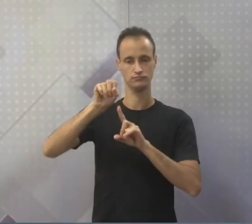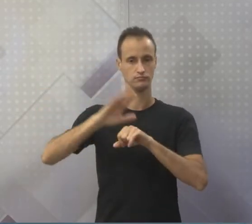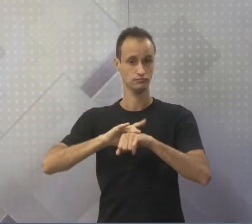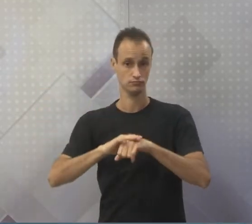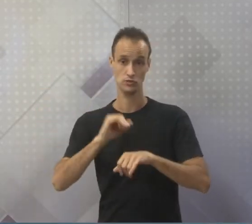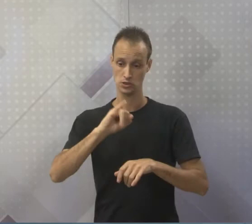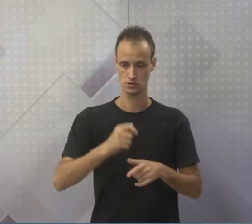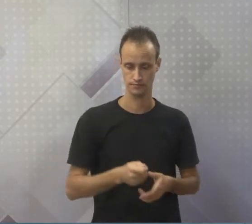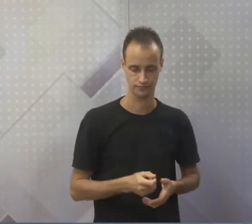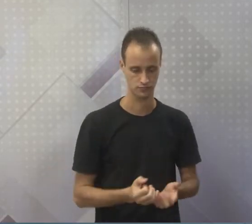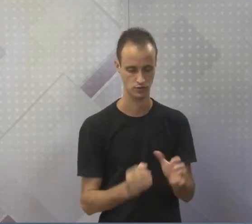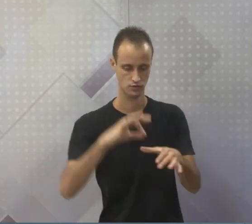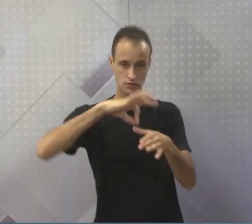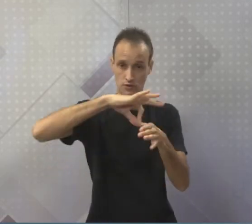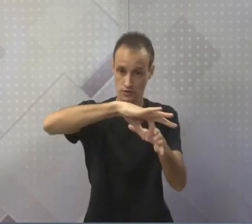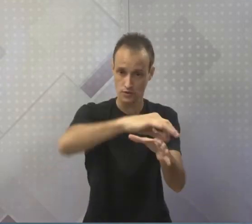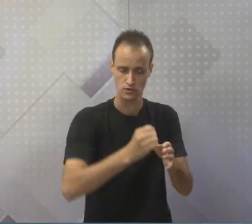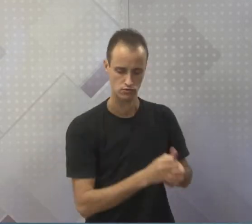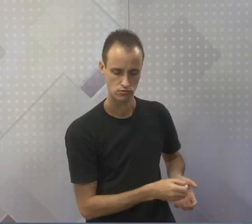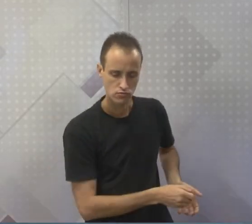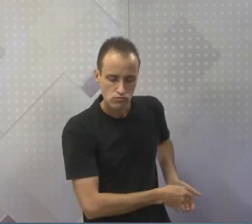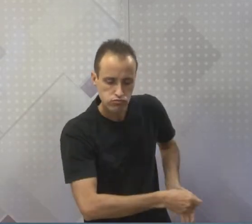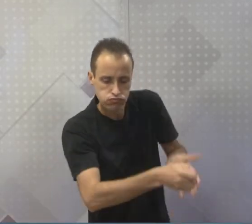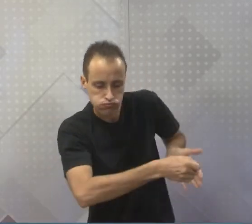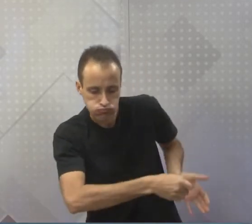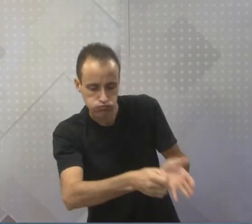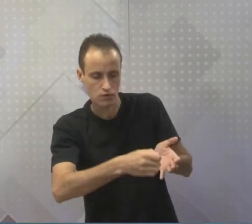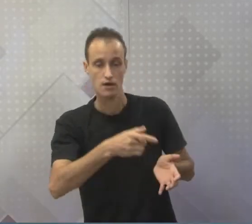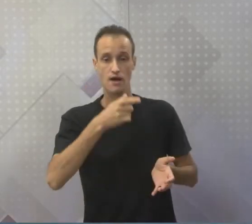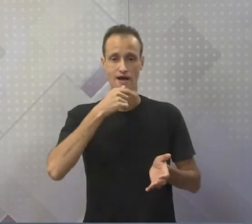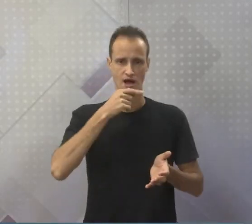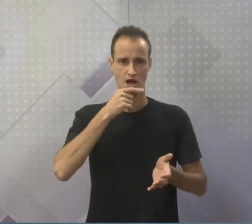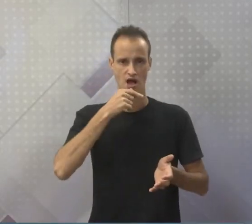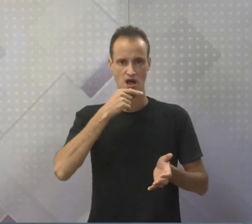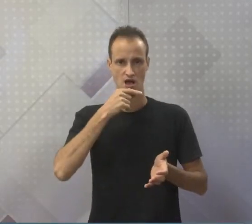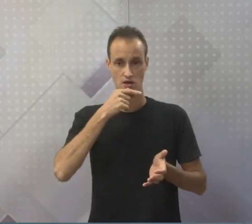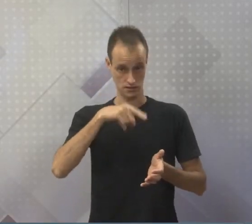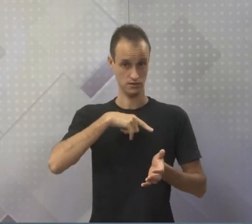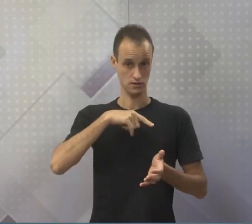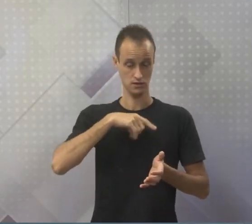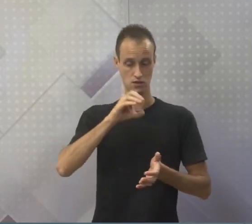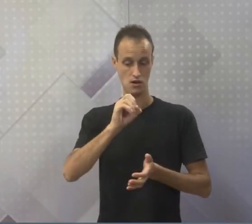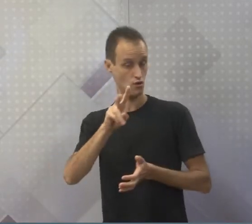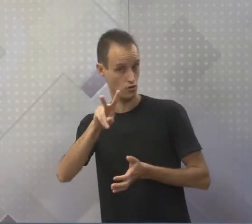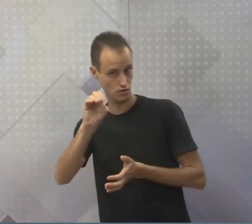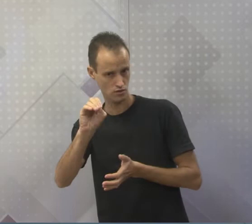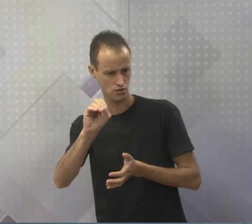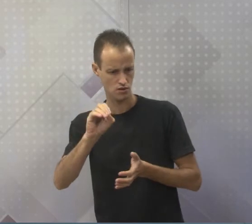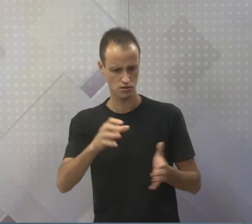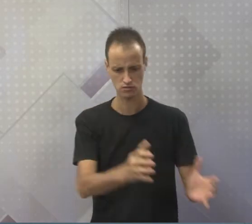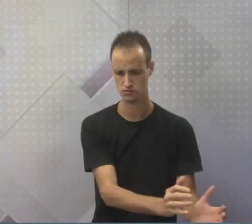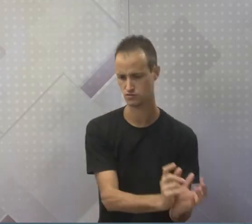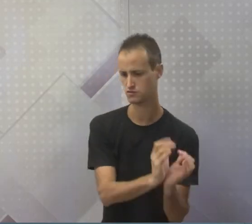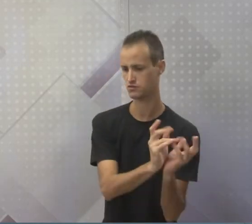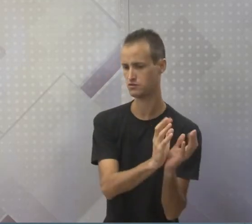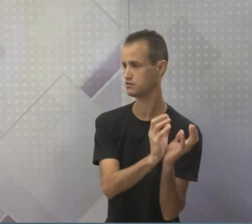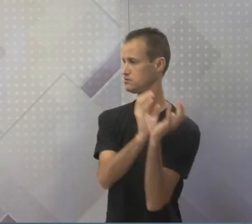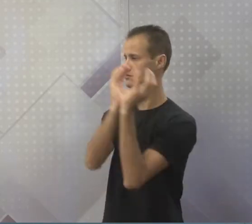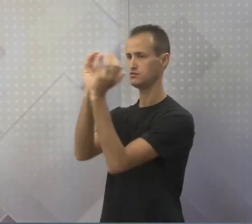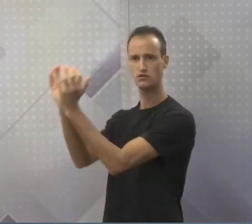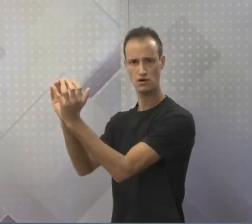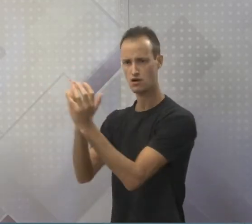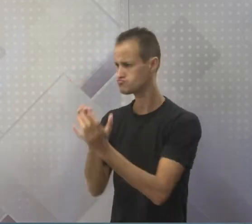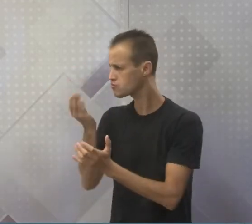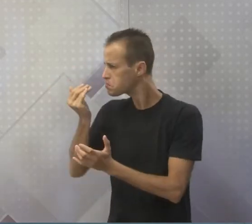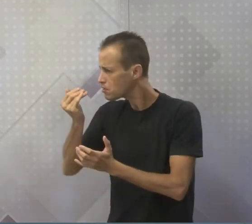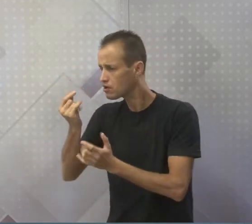ele aguou lá sua verdurinha com essa água contaminada com o ovo, né, quem comer essa verdurinha corre um